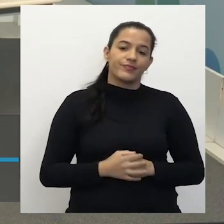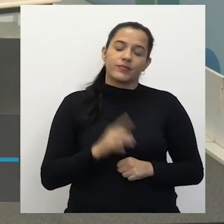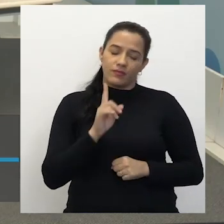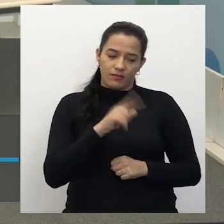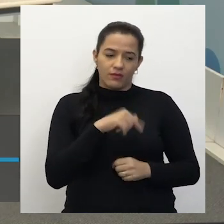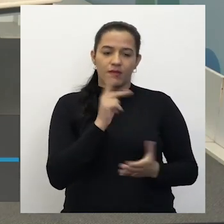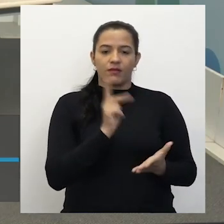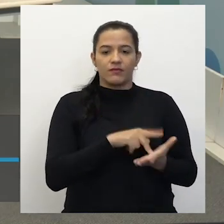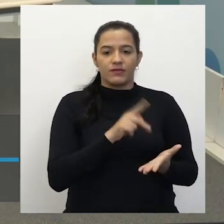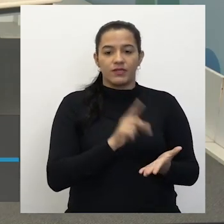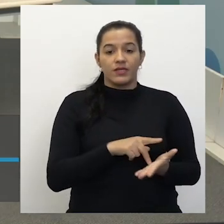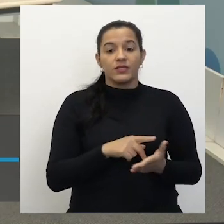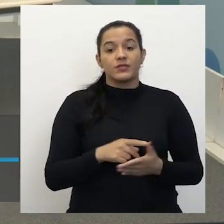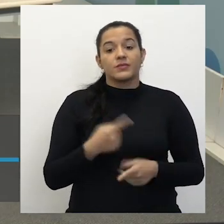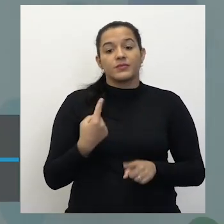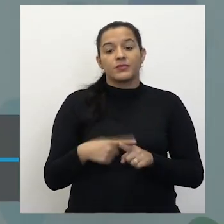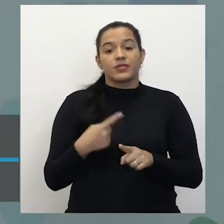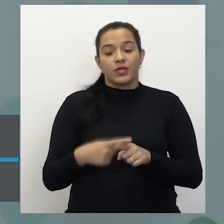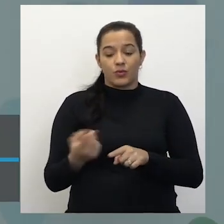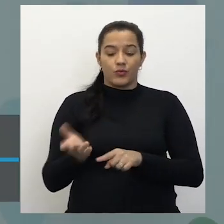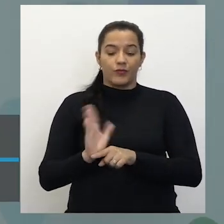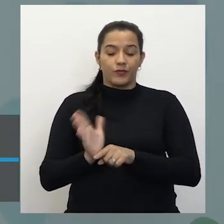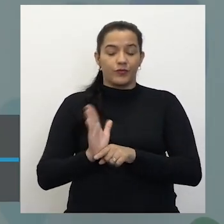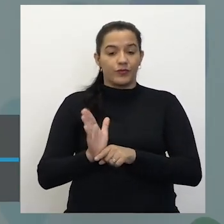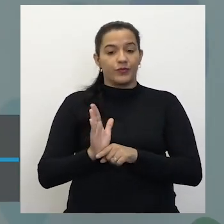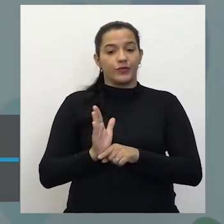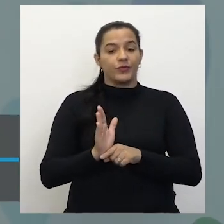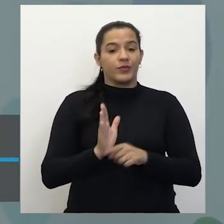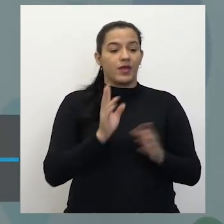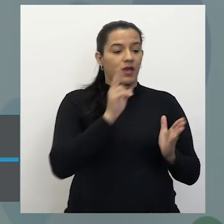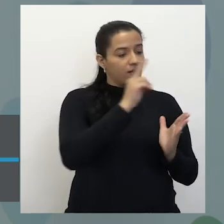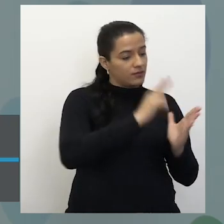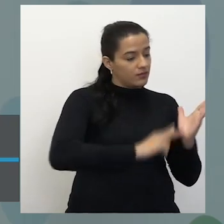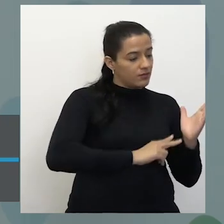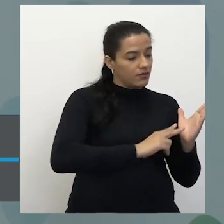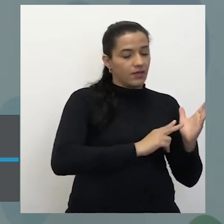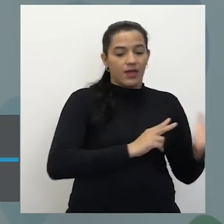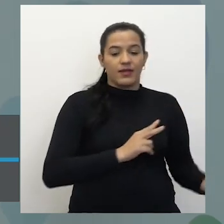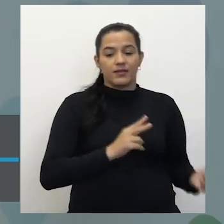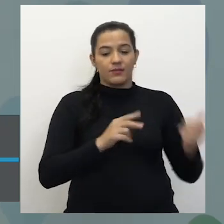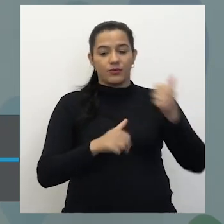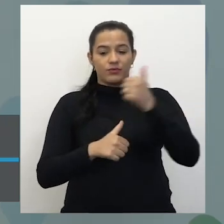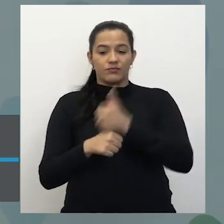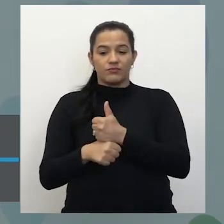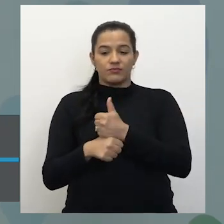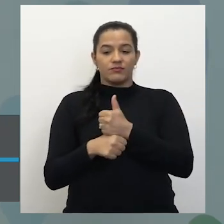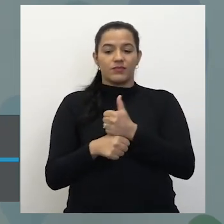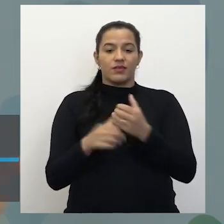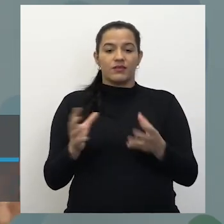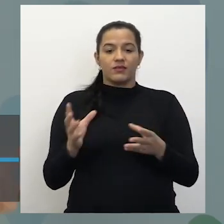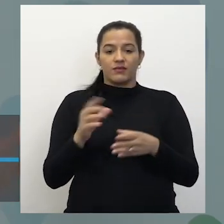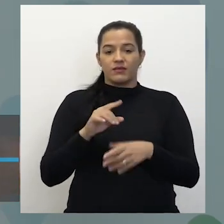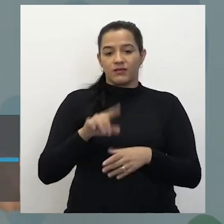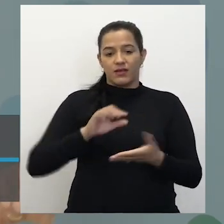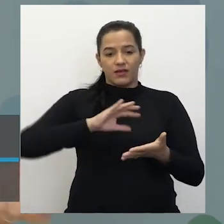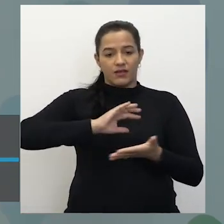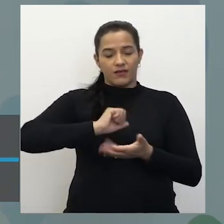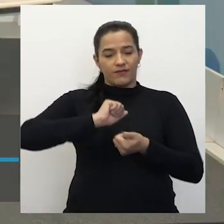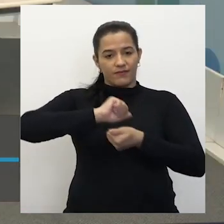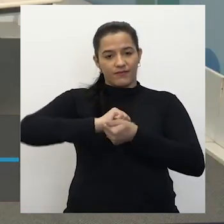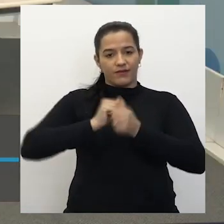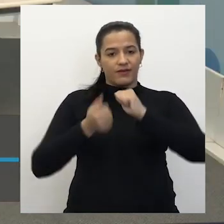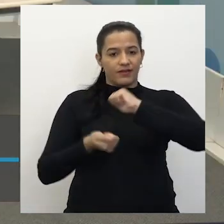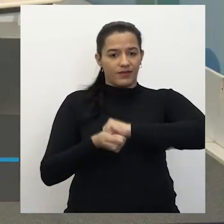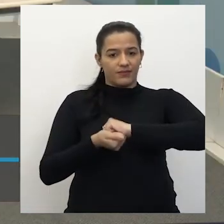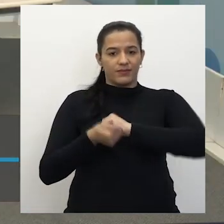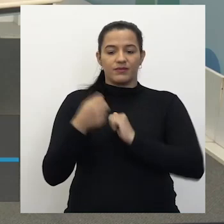cinema quando é adaptado? Senão uma adaptação, uma leitura. Você tem que ler o livro de um jeito e ver o filme de outro jeito, né? O Miguel,